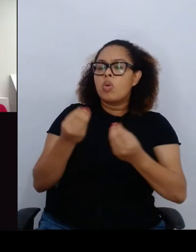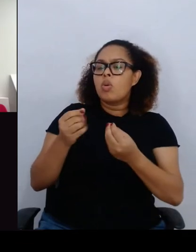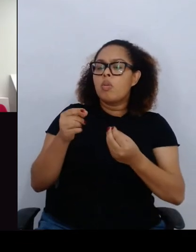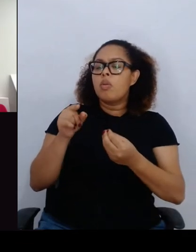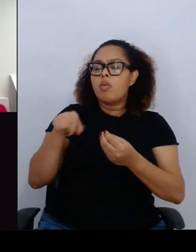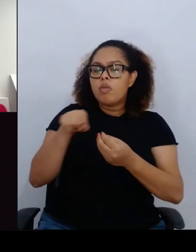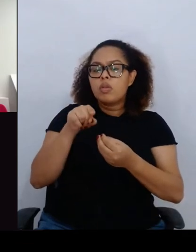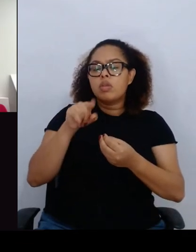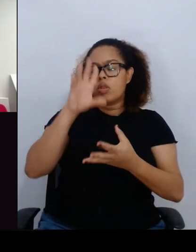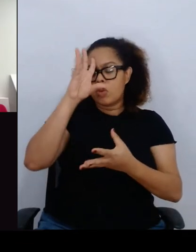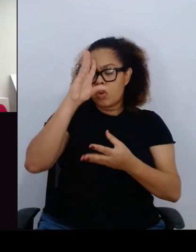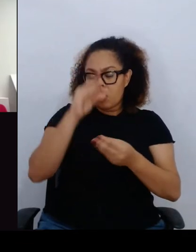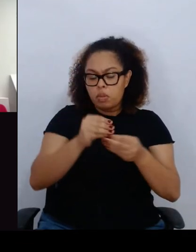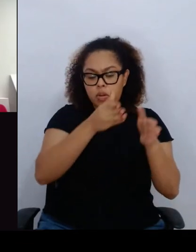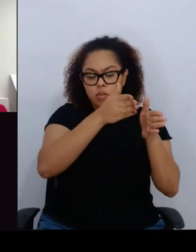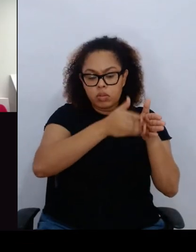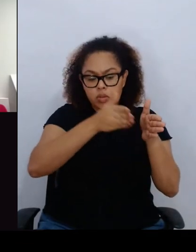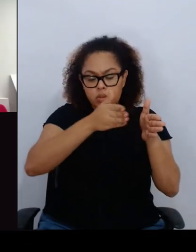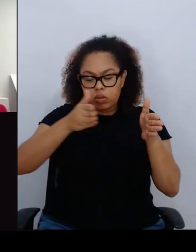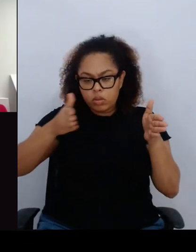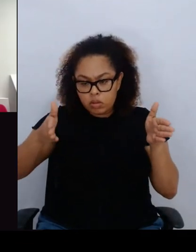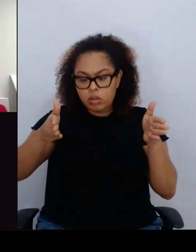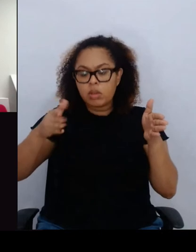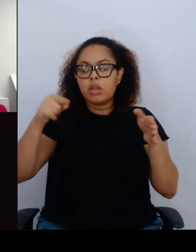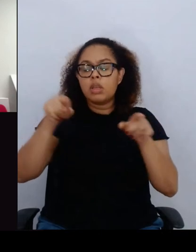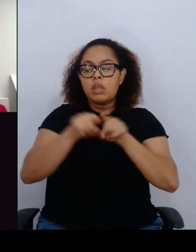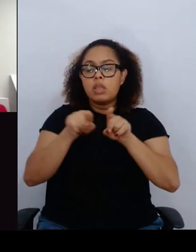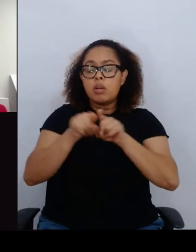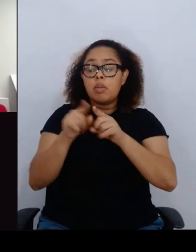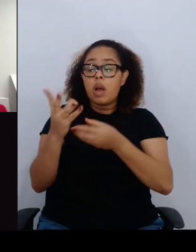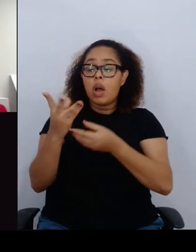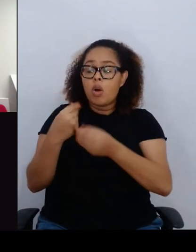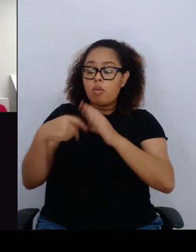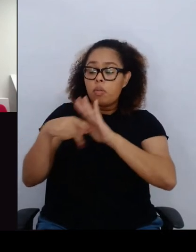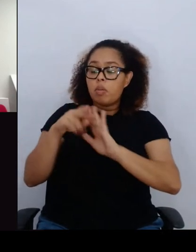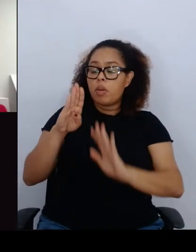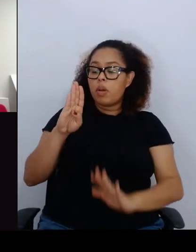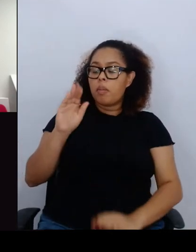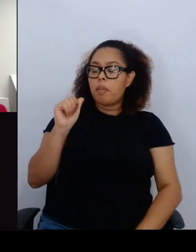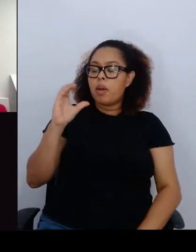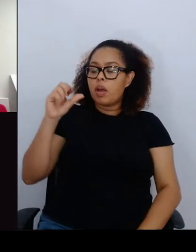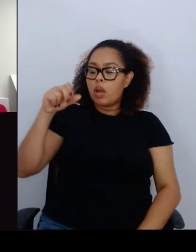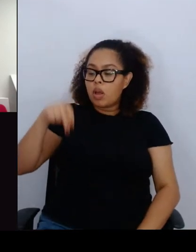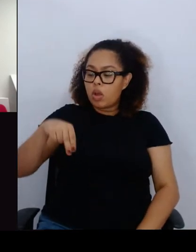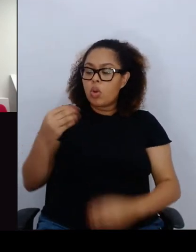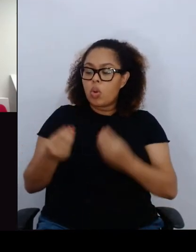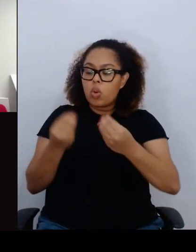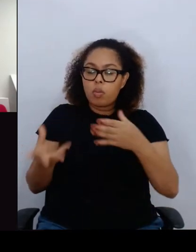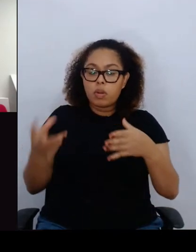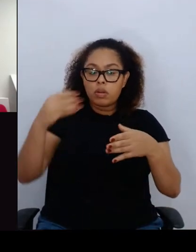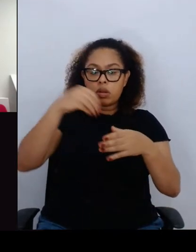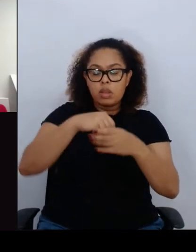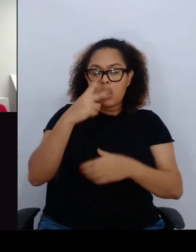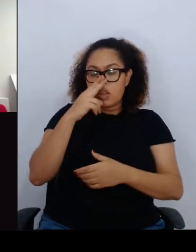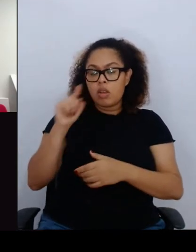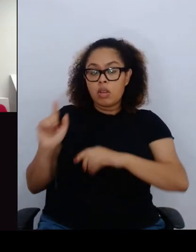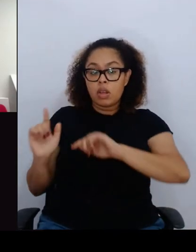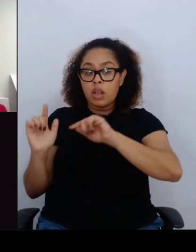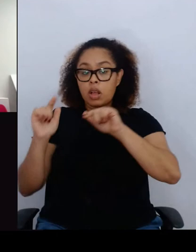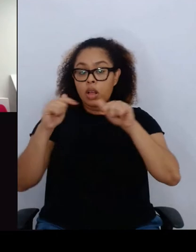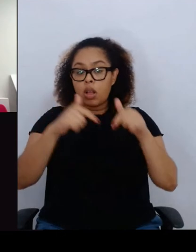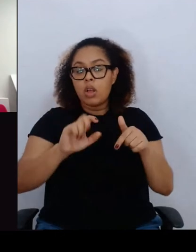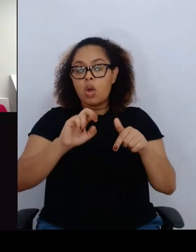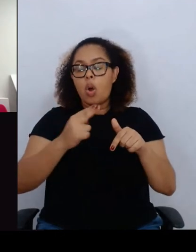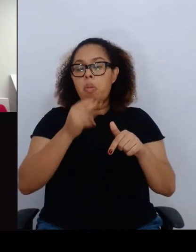da obra do Francis Bacon Nesse contexto vocês acham que ela teve o papel devido ou talvez ela ficou sub